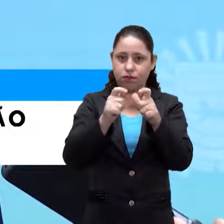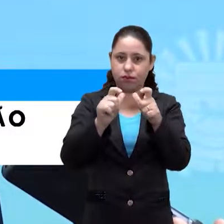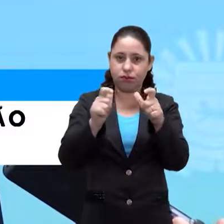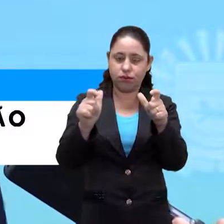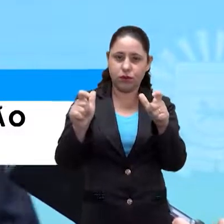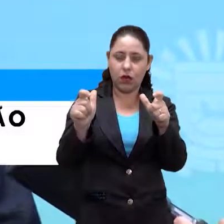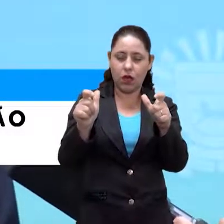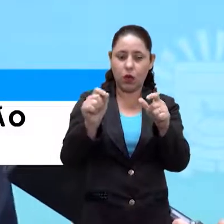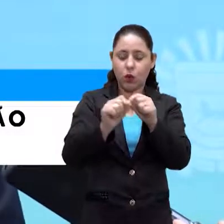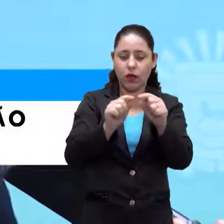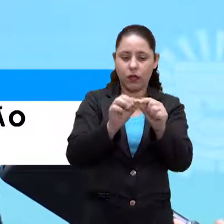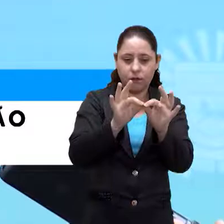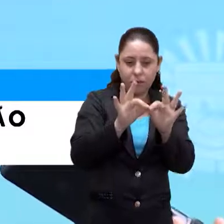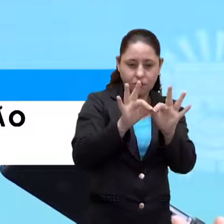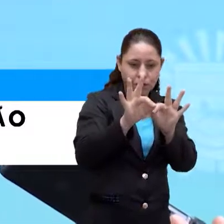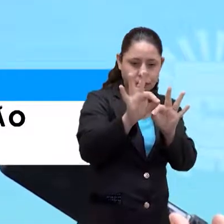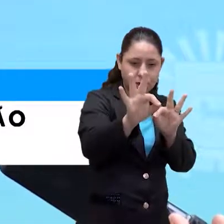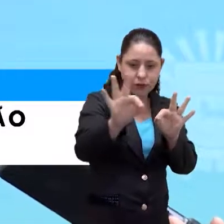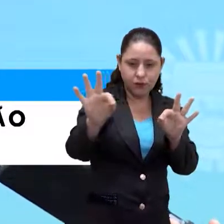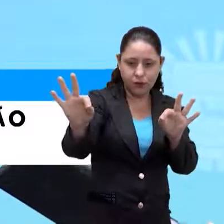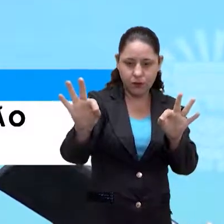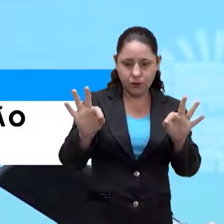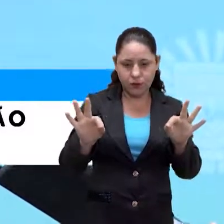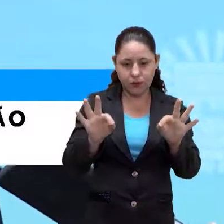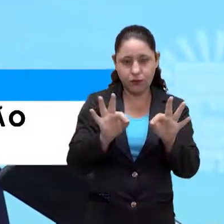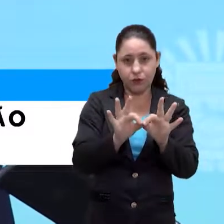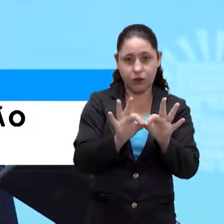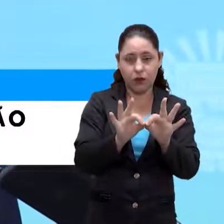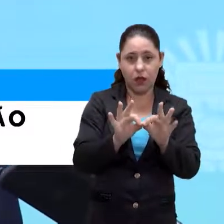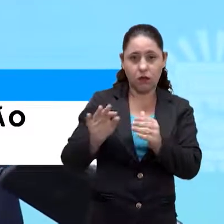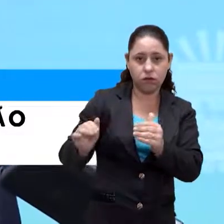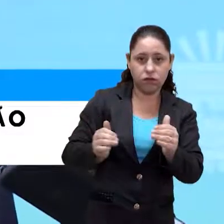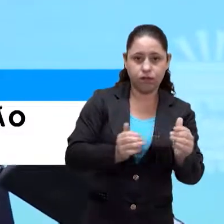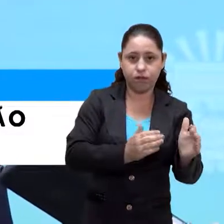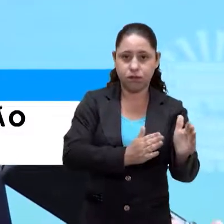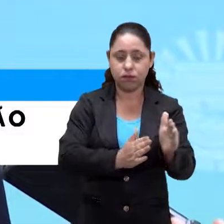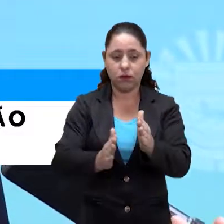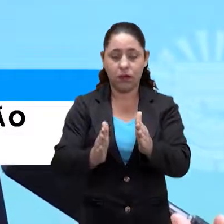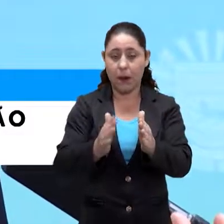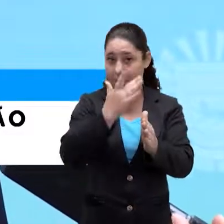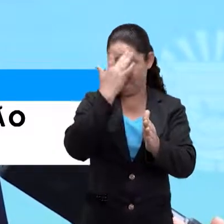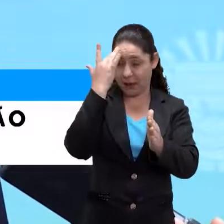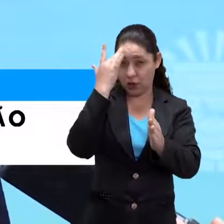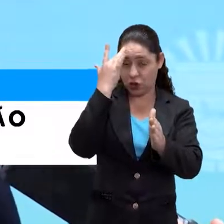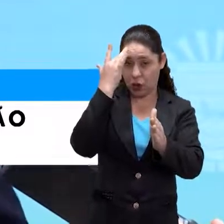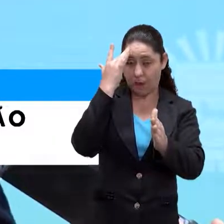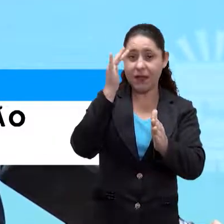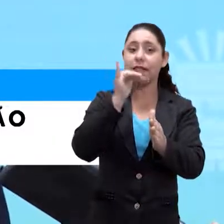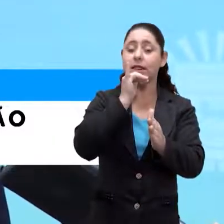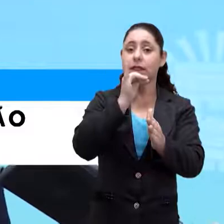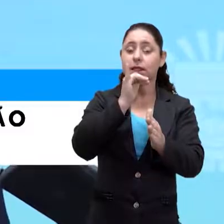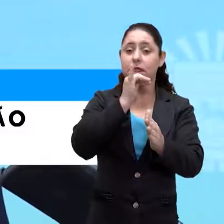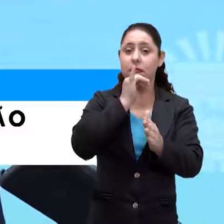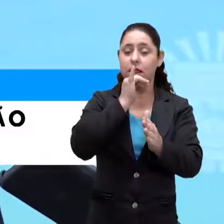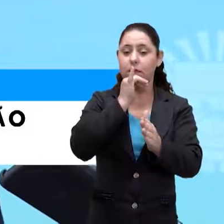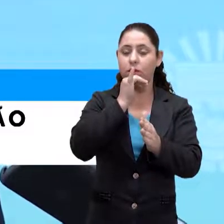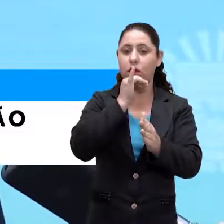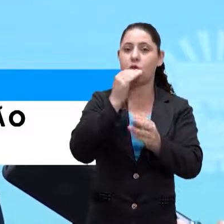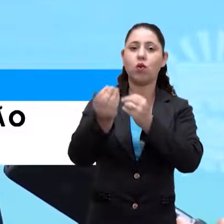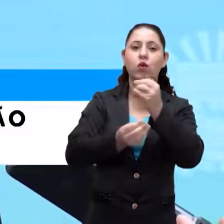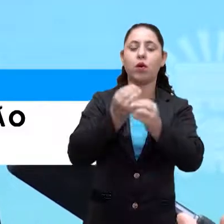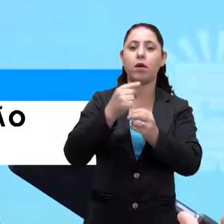nas divisões que estão sendo feitas com áreas no Rio Formoso, quer dizer, a pessoa pega um